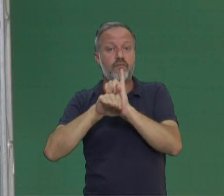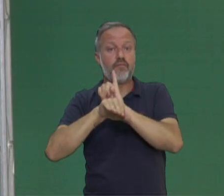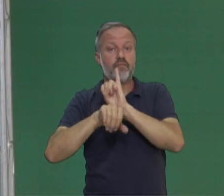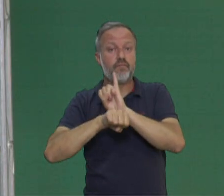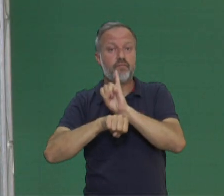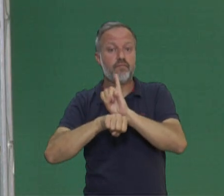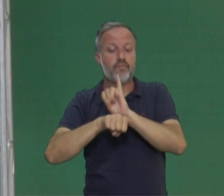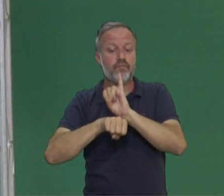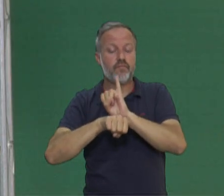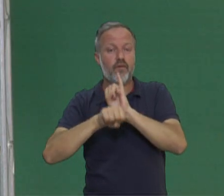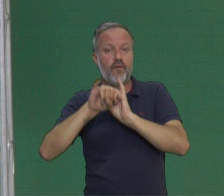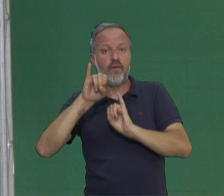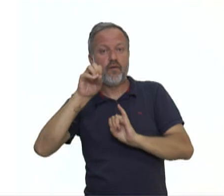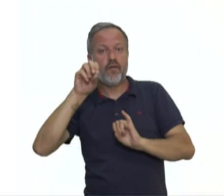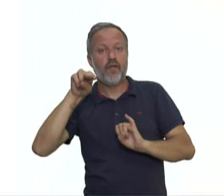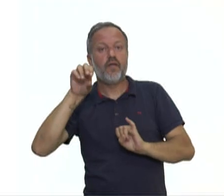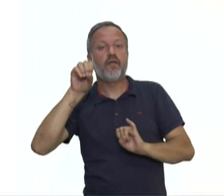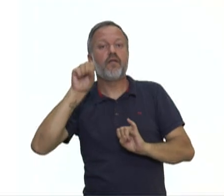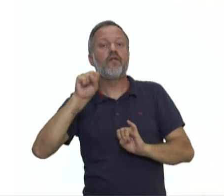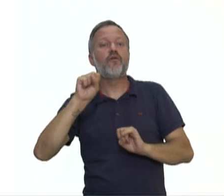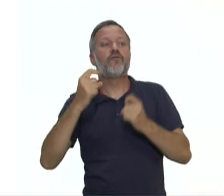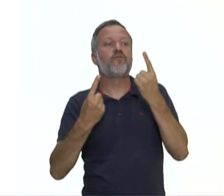chamados... Resolve e já voltamos.